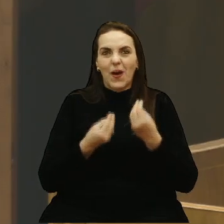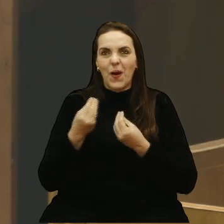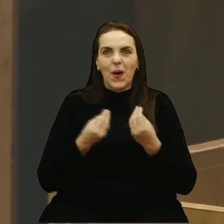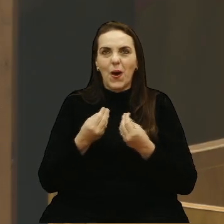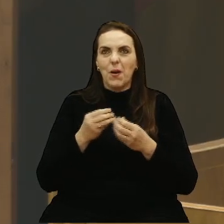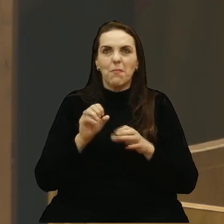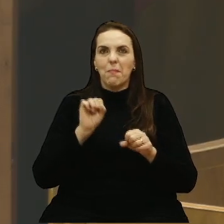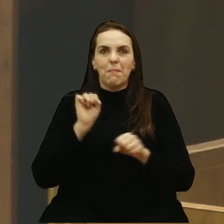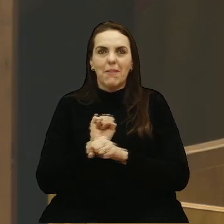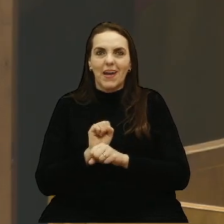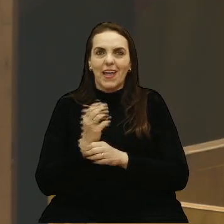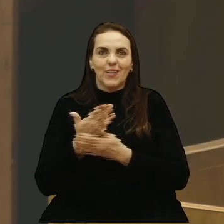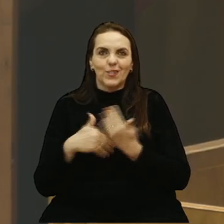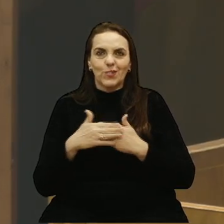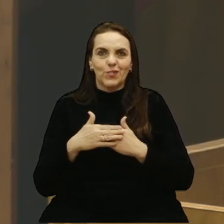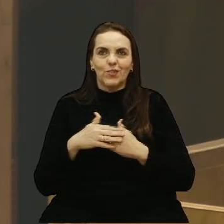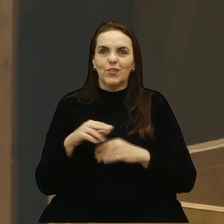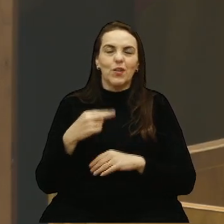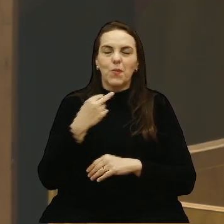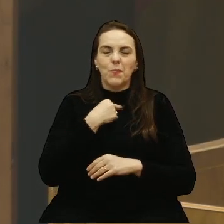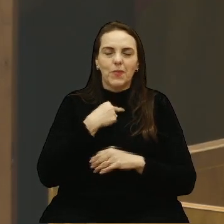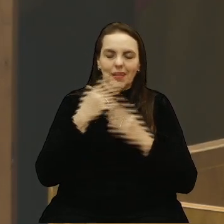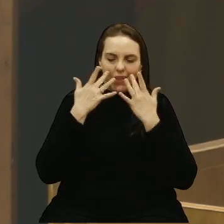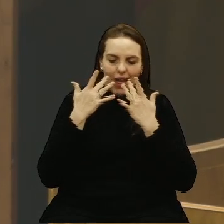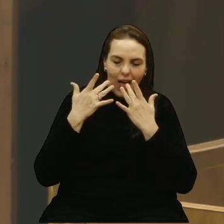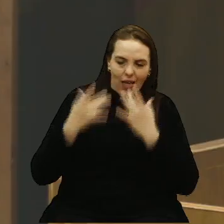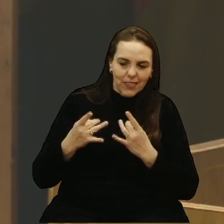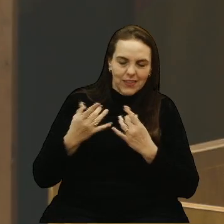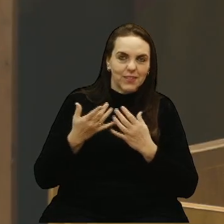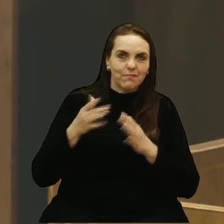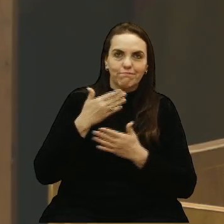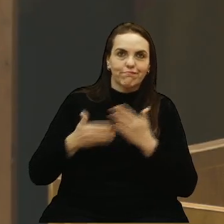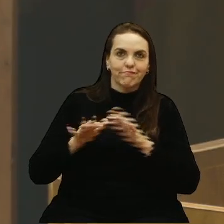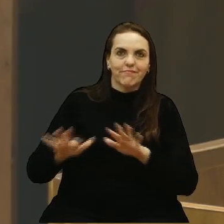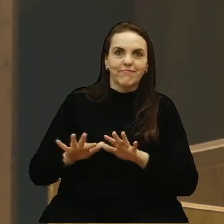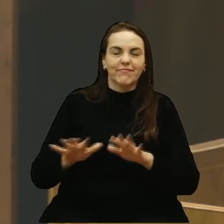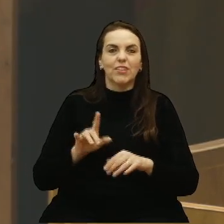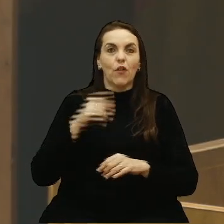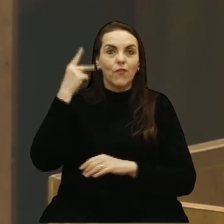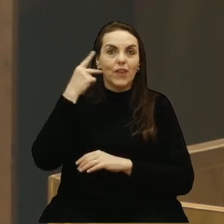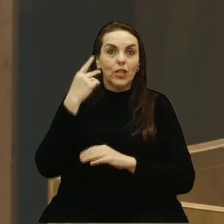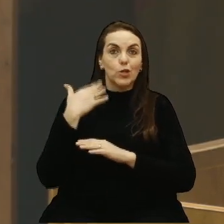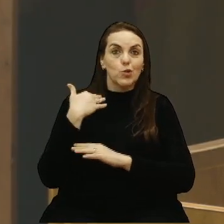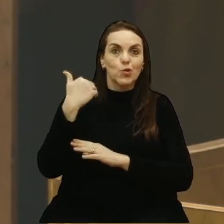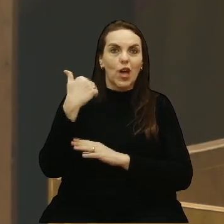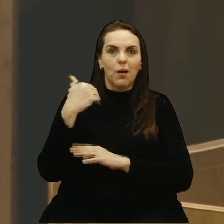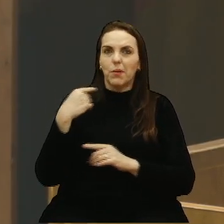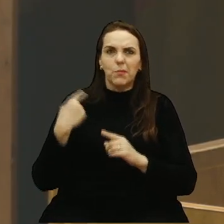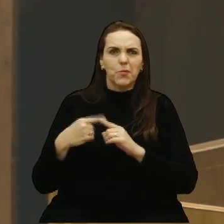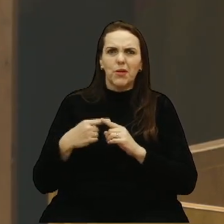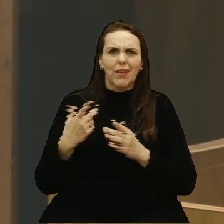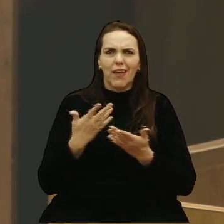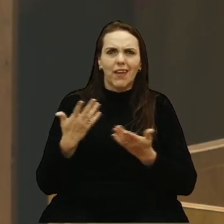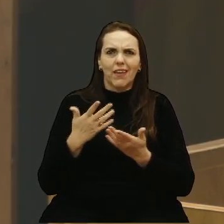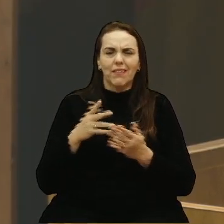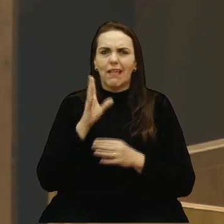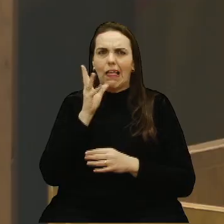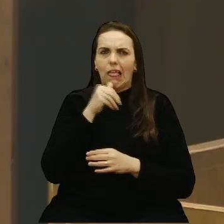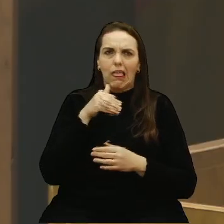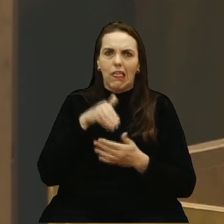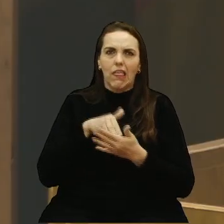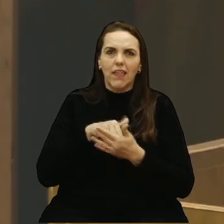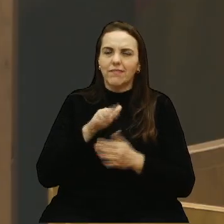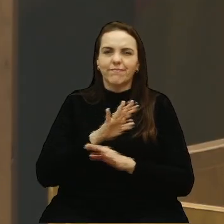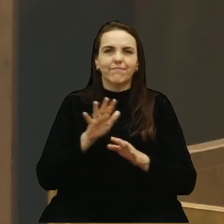parar tudo e não poder prestar atenção. E quando vocês, vereadores, fazem um chamado, não tem o porquê de ter resistência, né? Então é